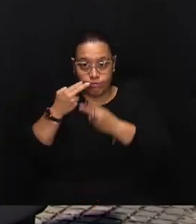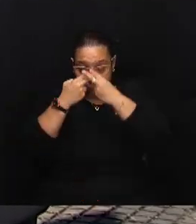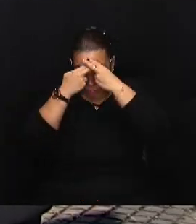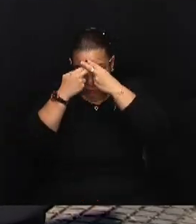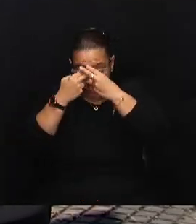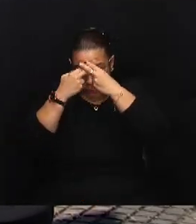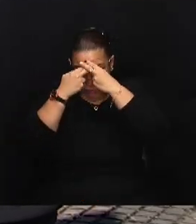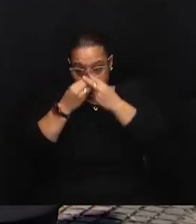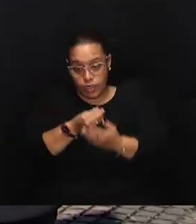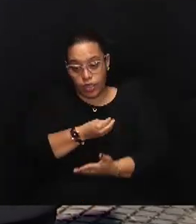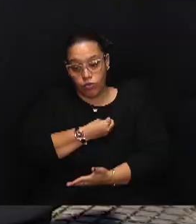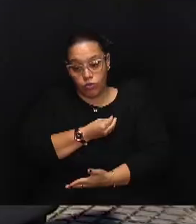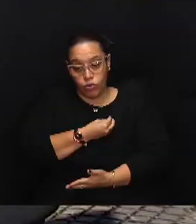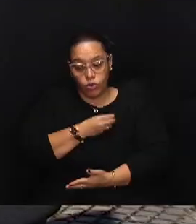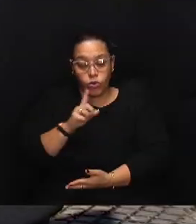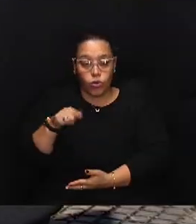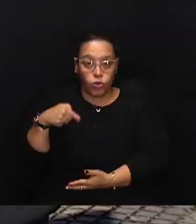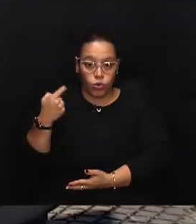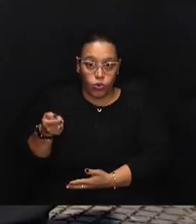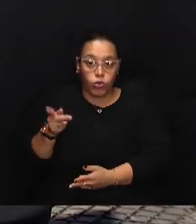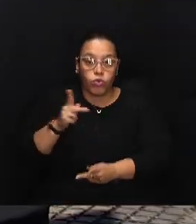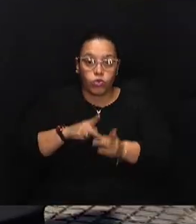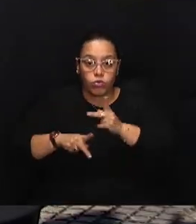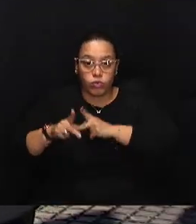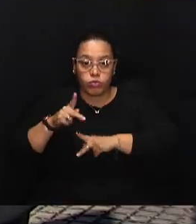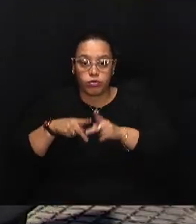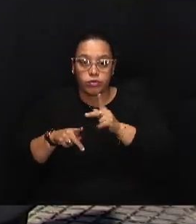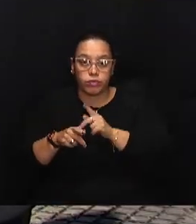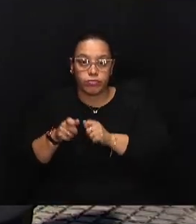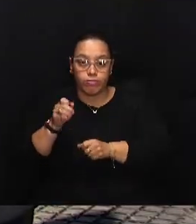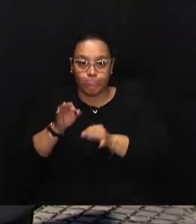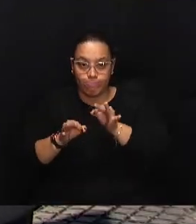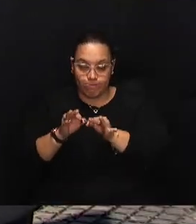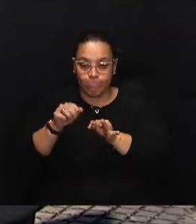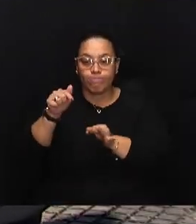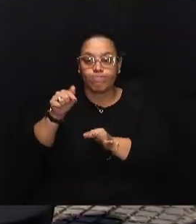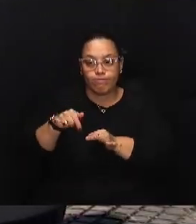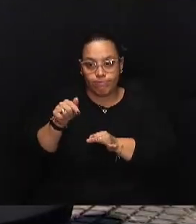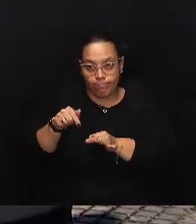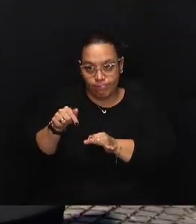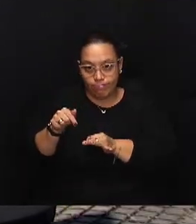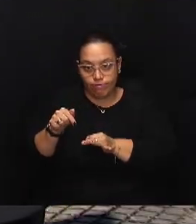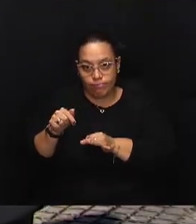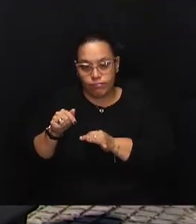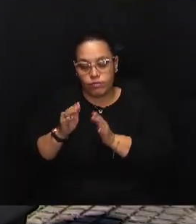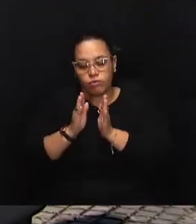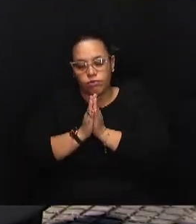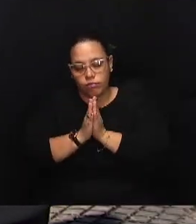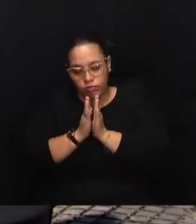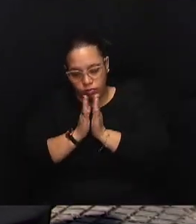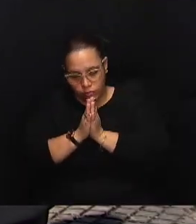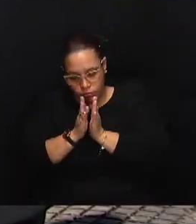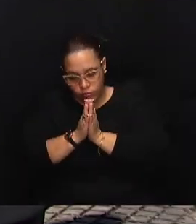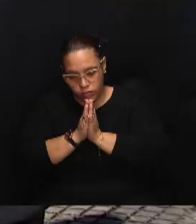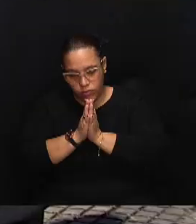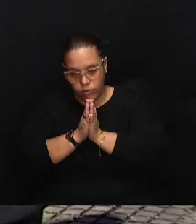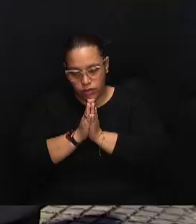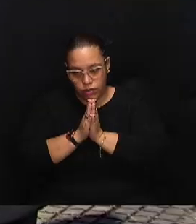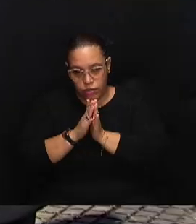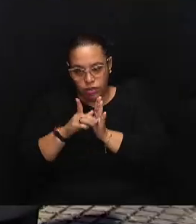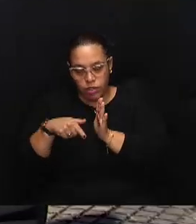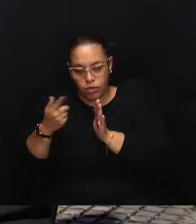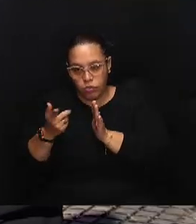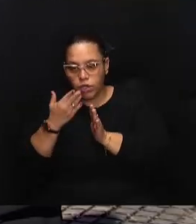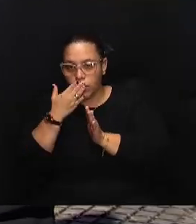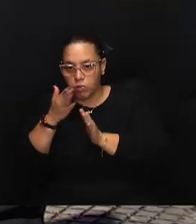ela vivia, e que depois o povo, ao invés de julgá-la, vem aqui rezar por sua alma e depois de um tempo pede ajuda,